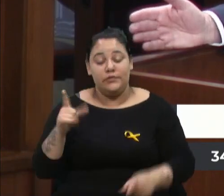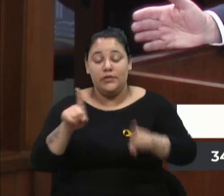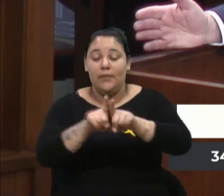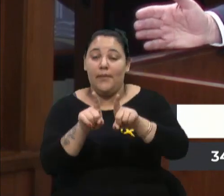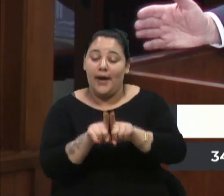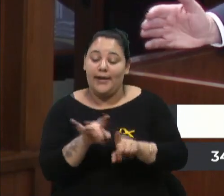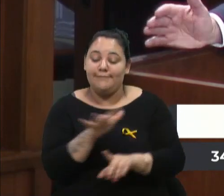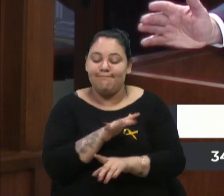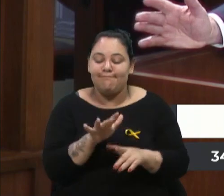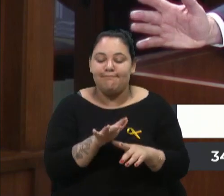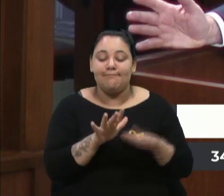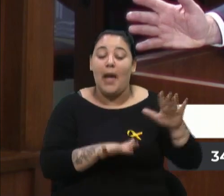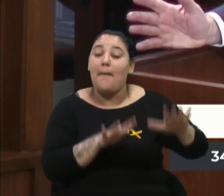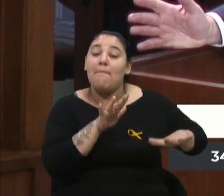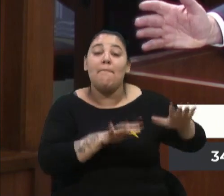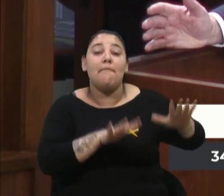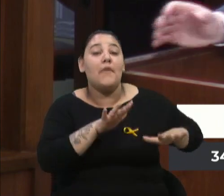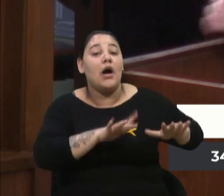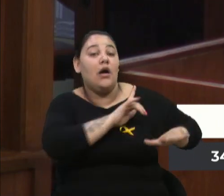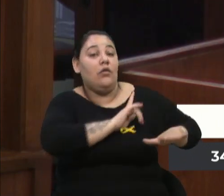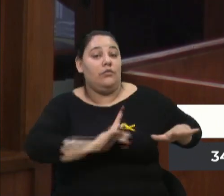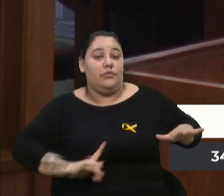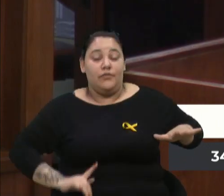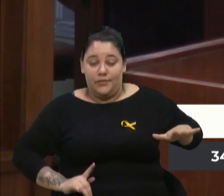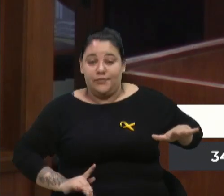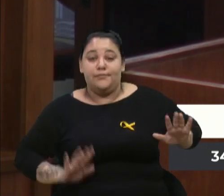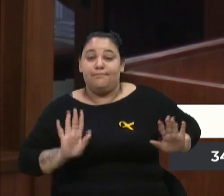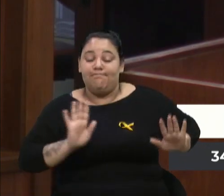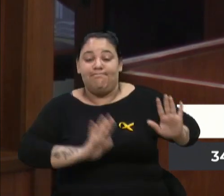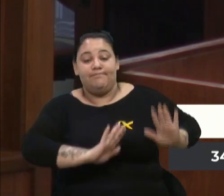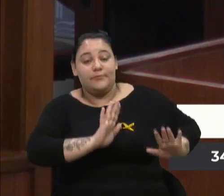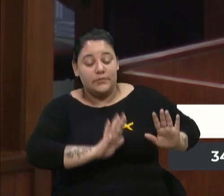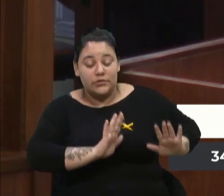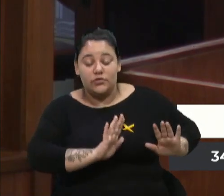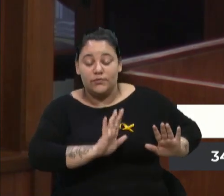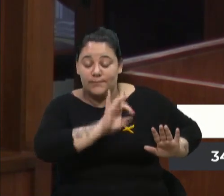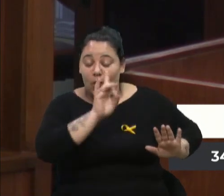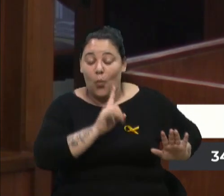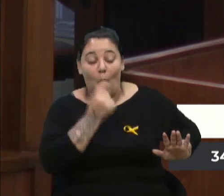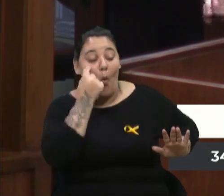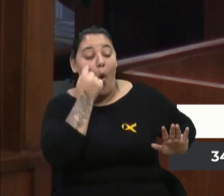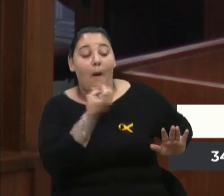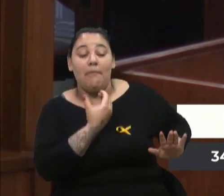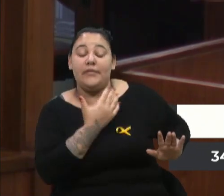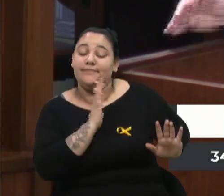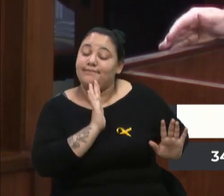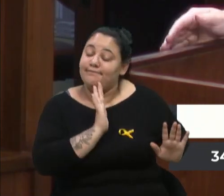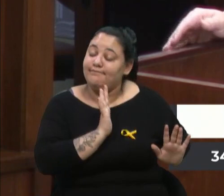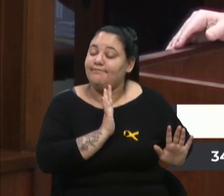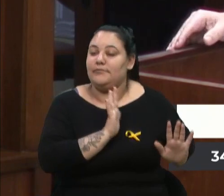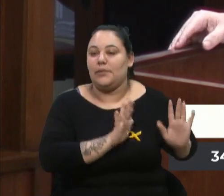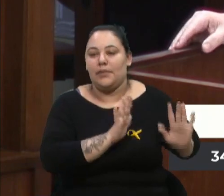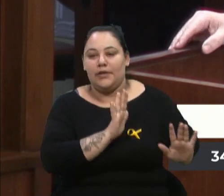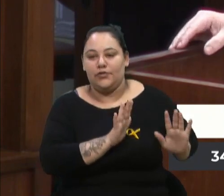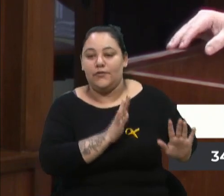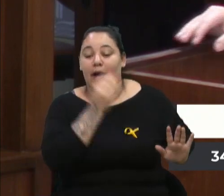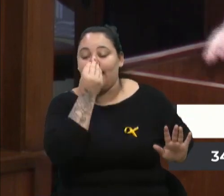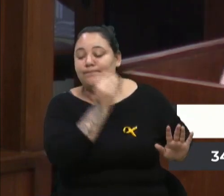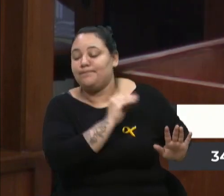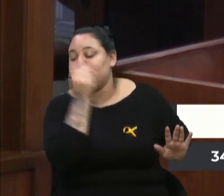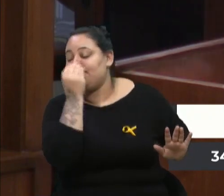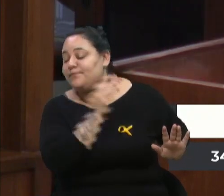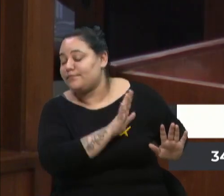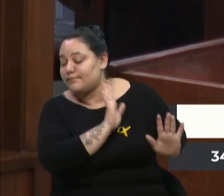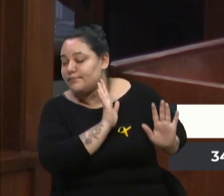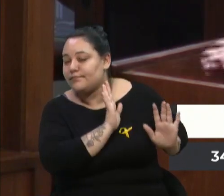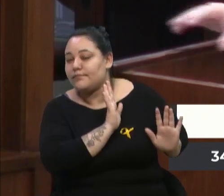conforme o governo, a matéria não é tão assim, bem vista, e, às vezes, vai se deixando de lado. Então, aqui eu